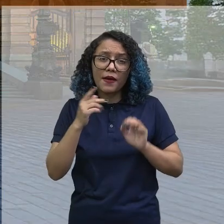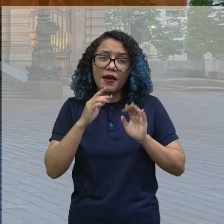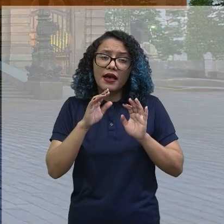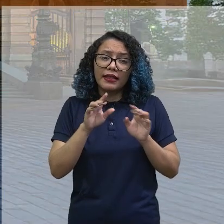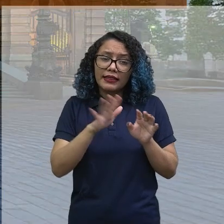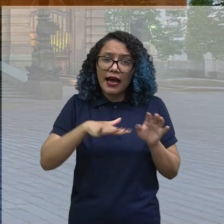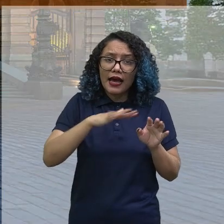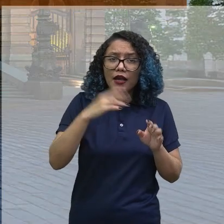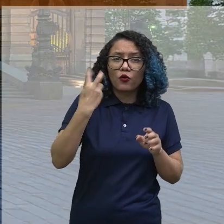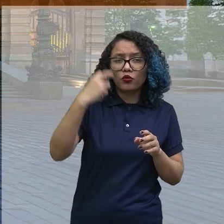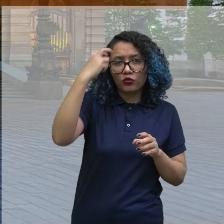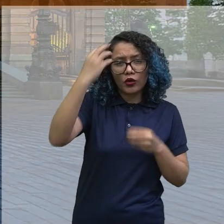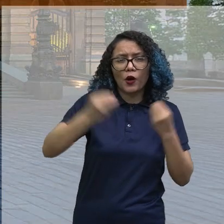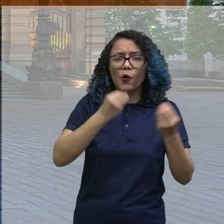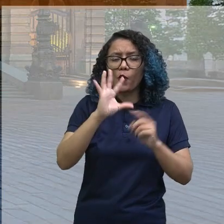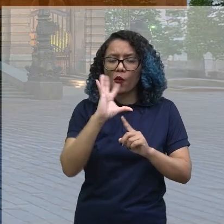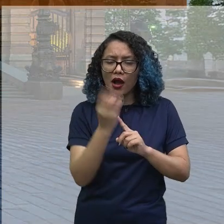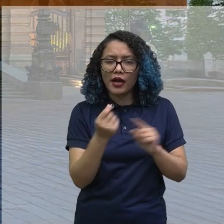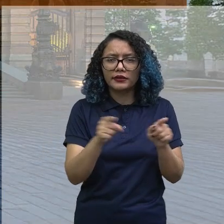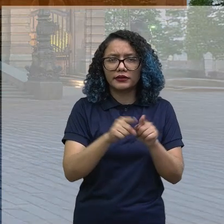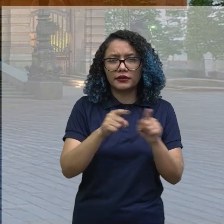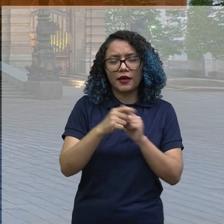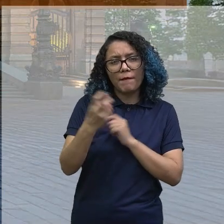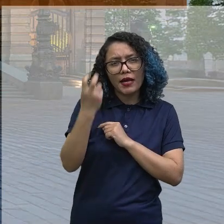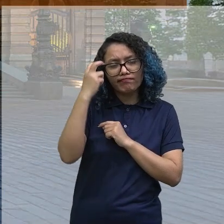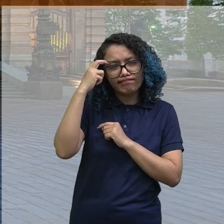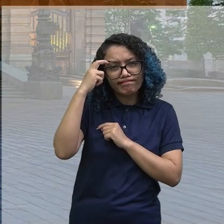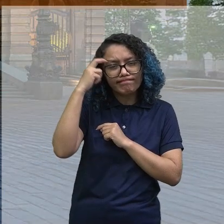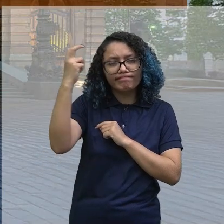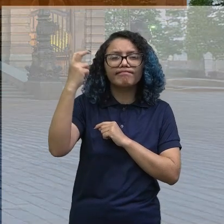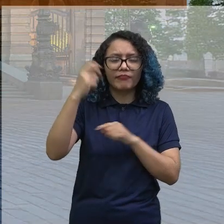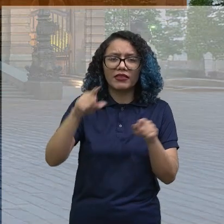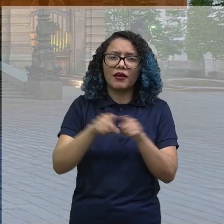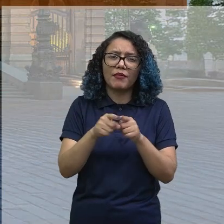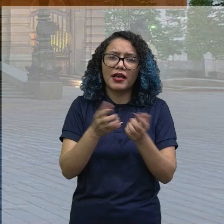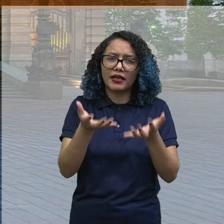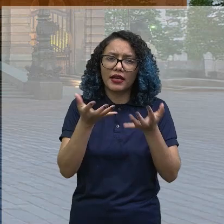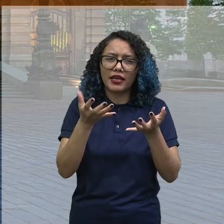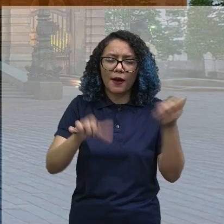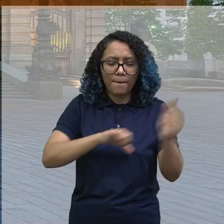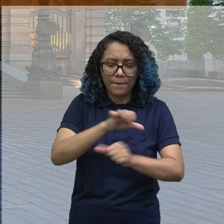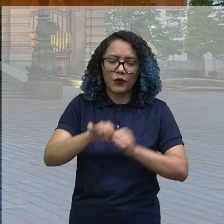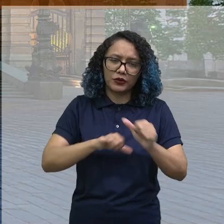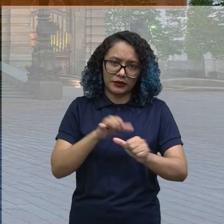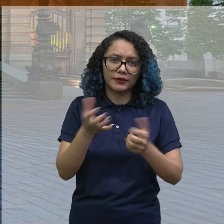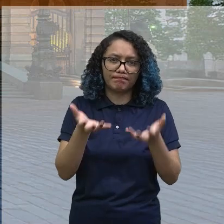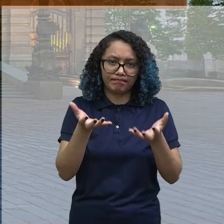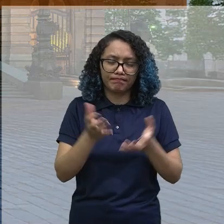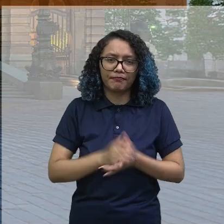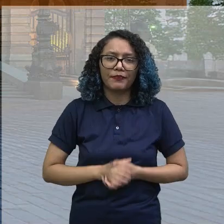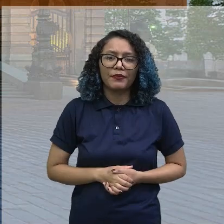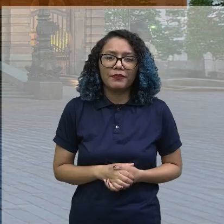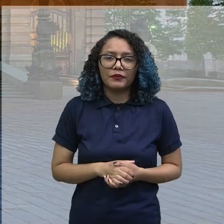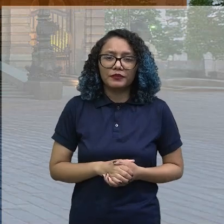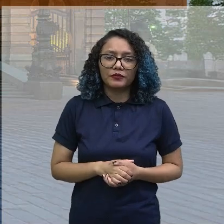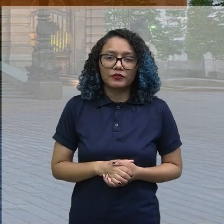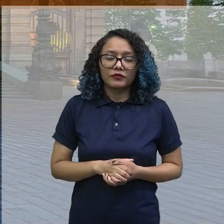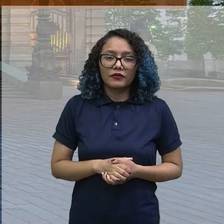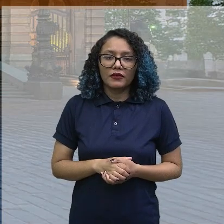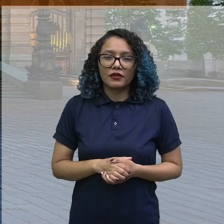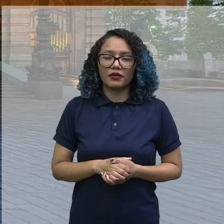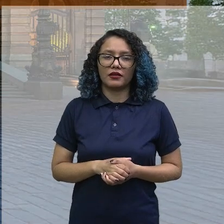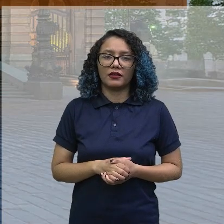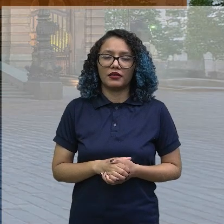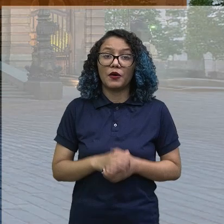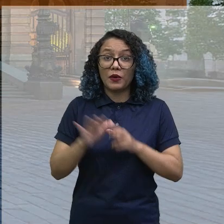cultura, artistas e intelectuais também buscavam uma renovação. A Semana da Arte Moderna,